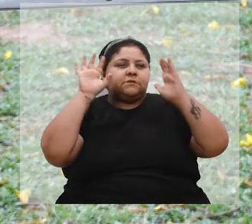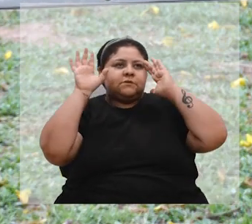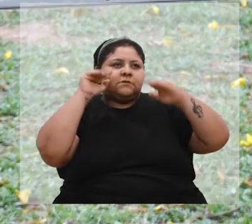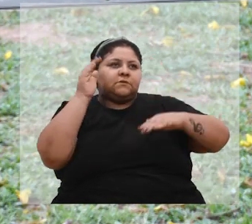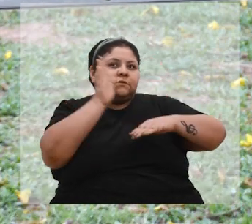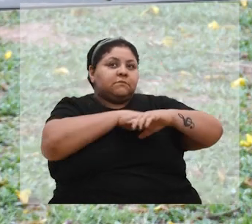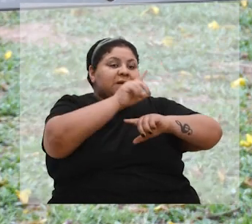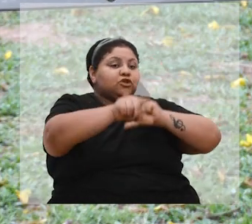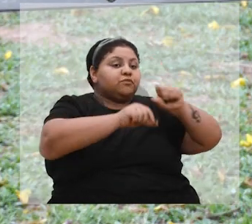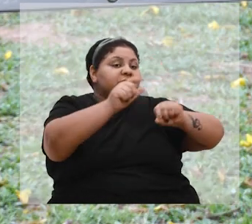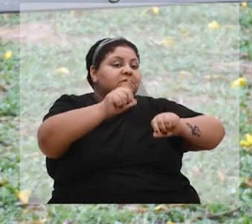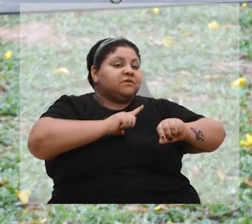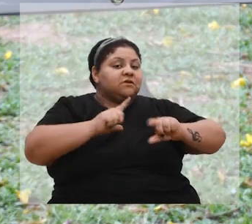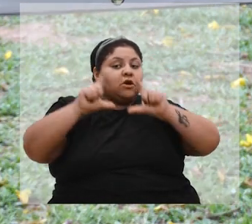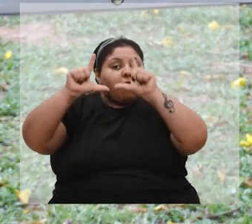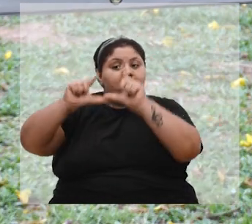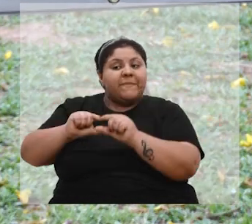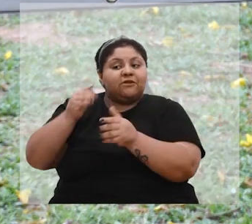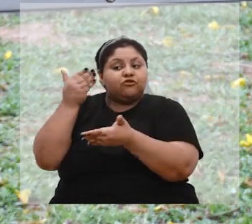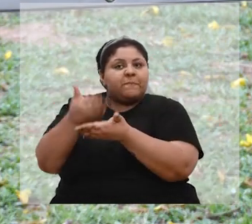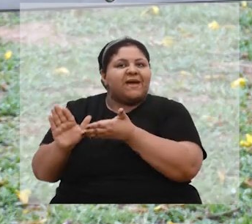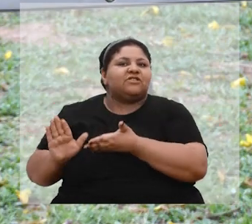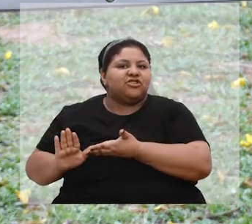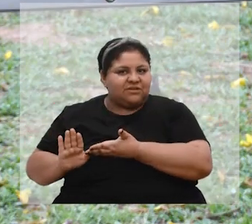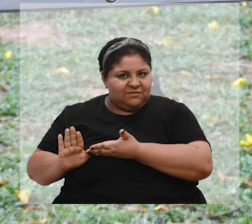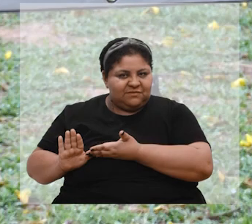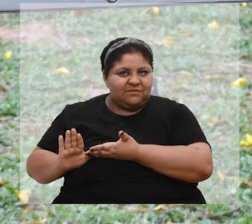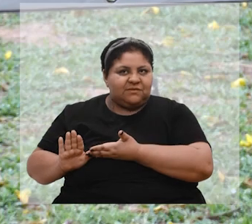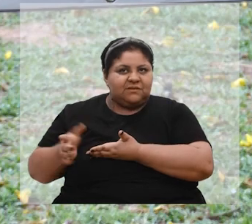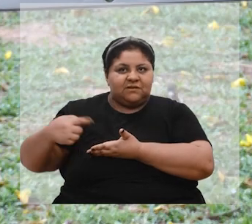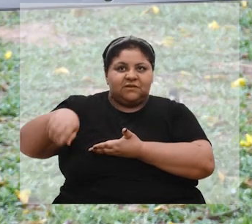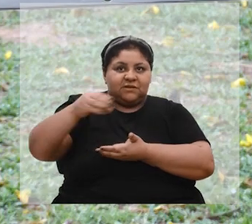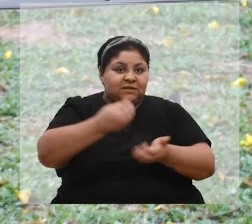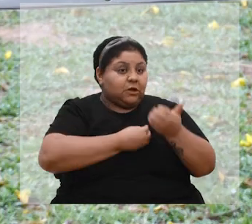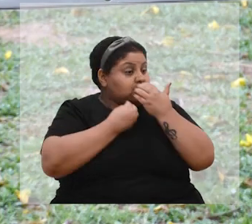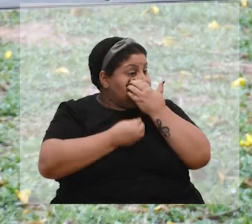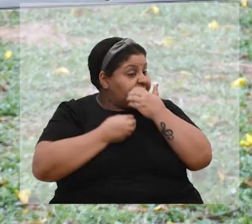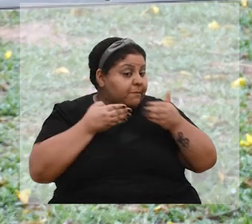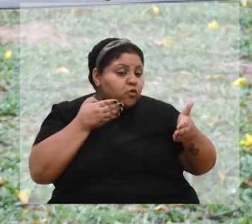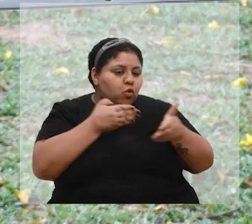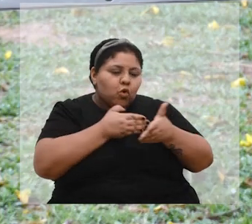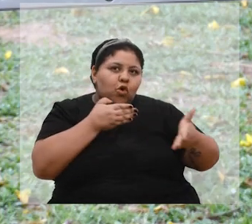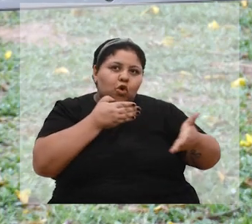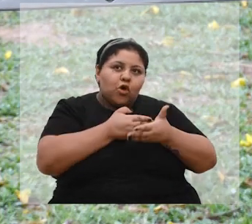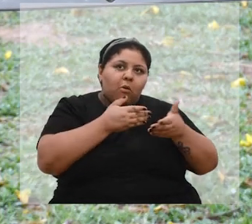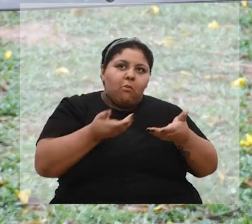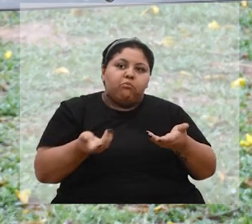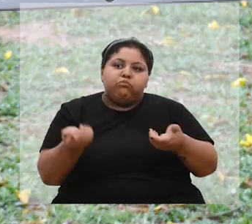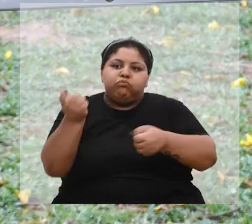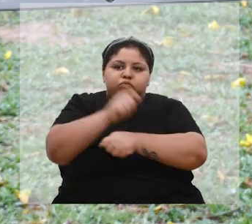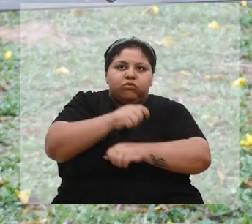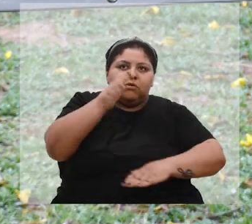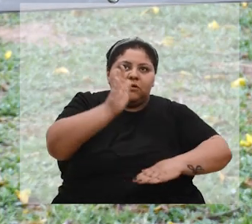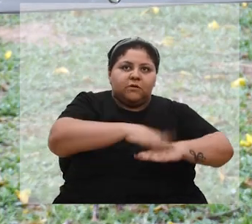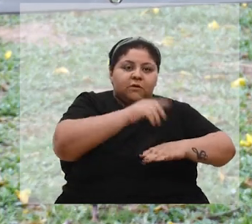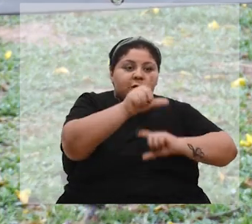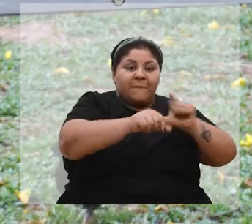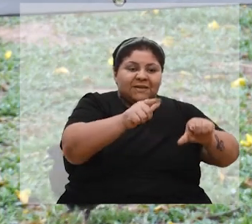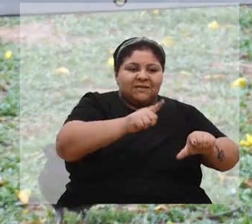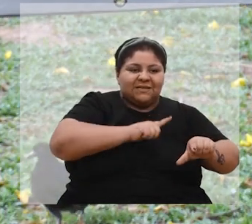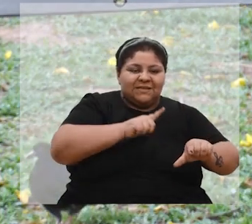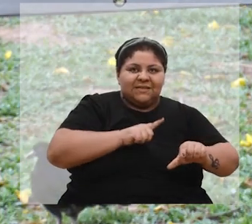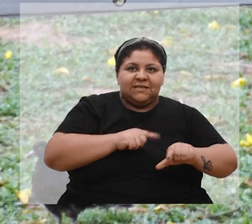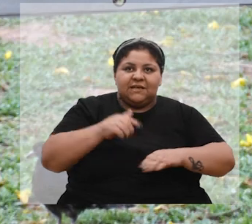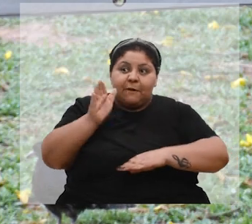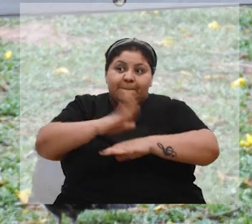tem a ilusão de que quanto mais opção a gente tem, menos a gente perde. E a nossa vida é muito limitada. É o contrário. Quanto